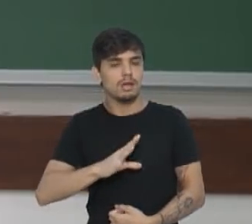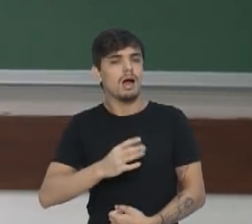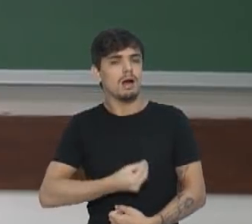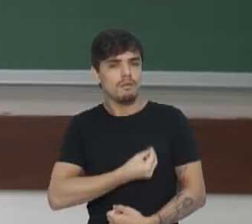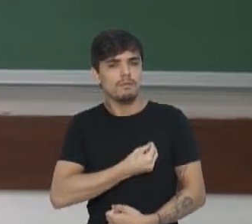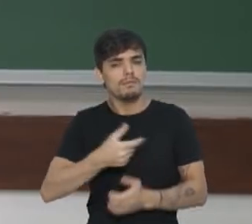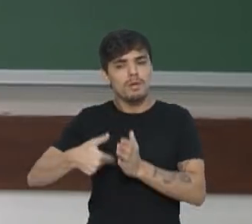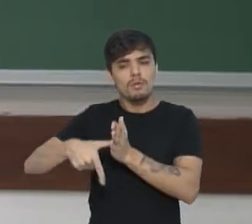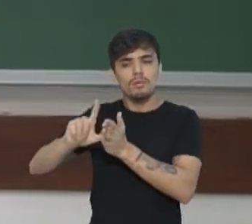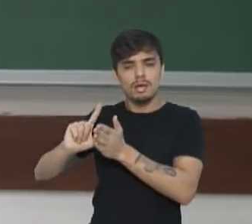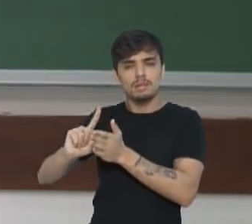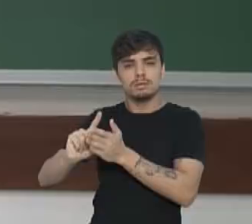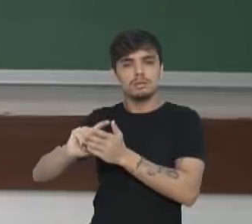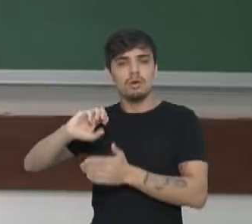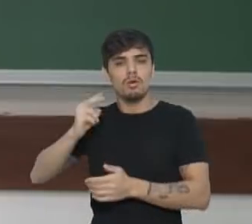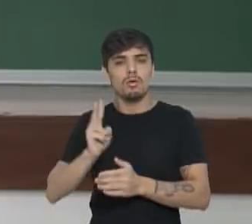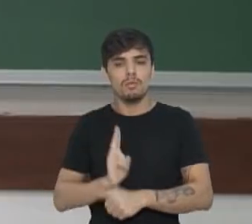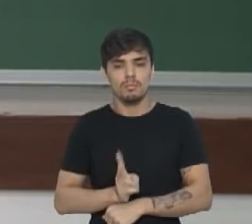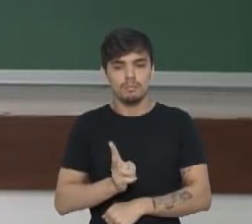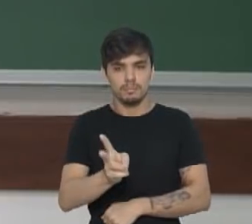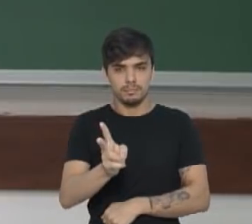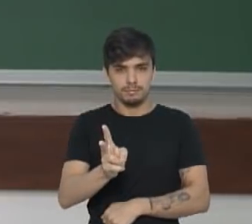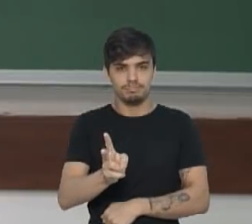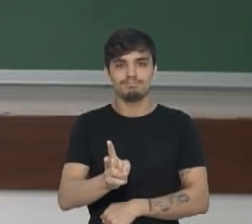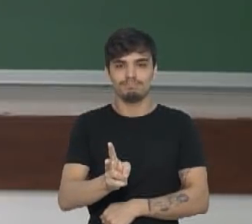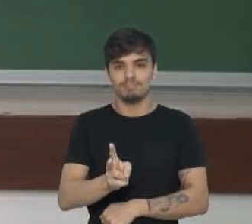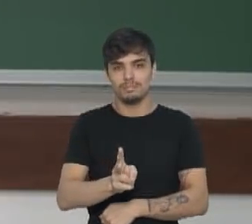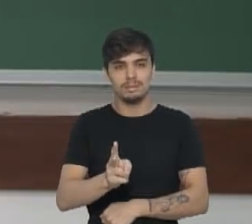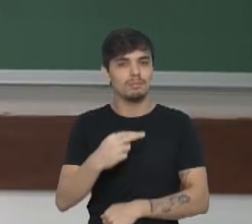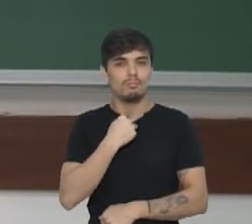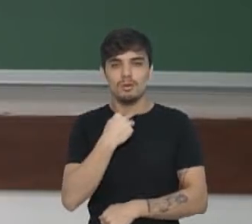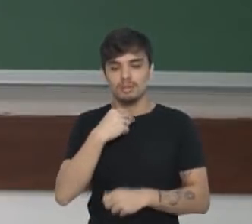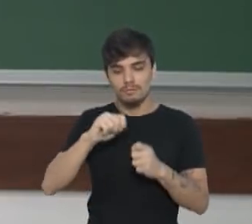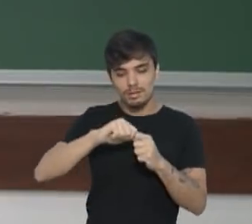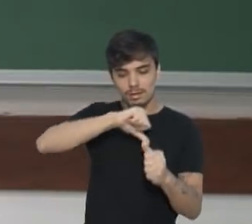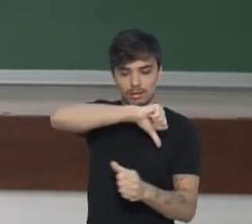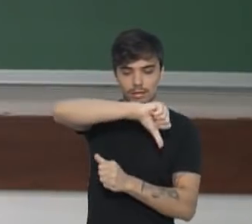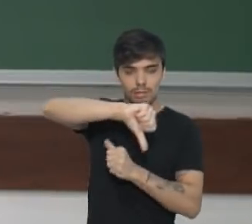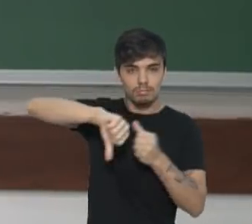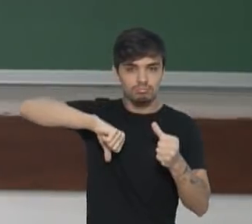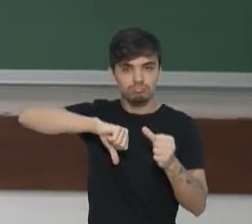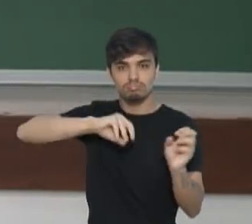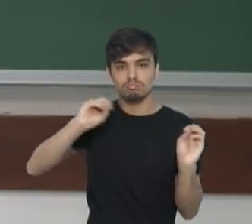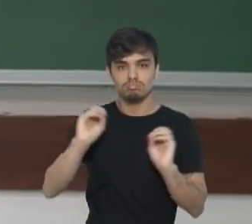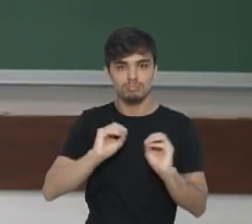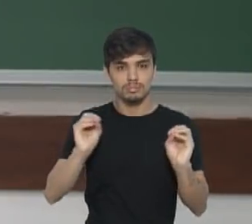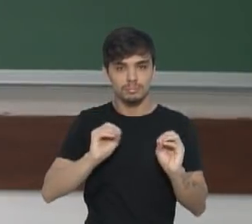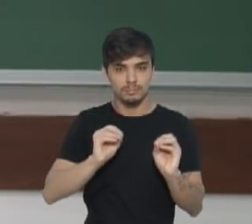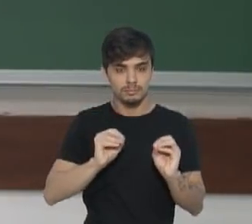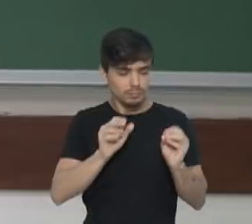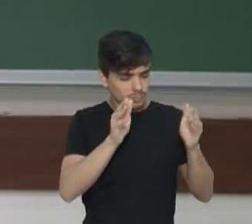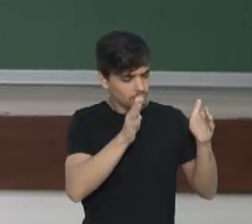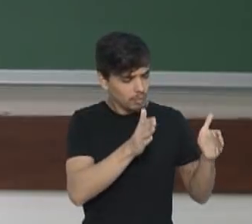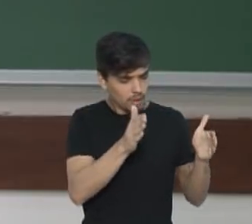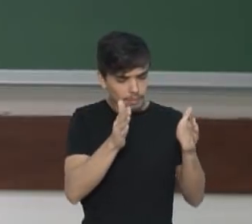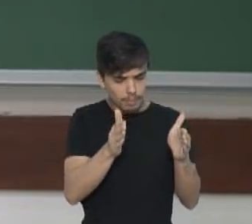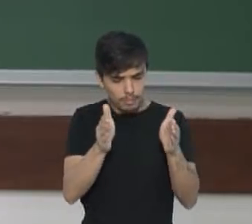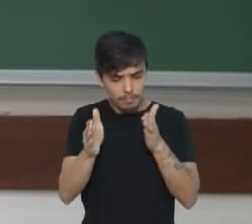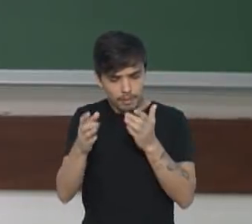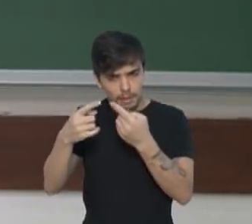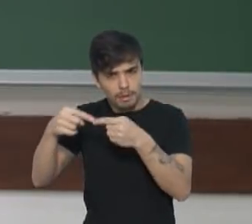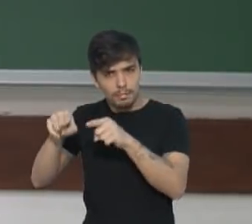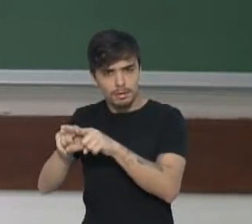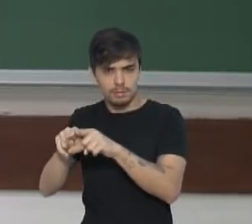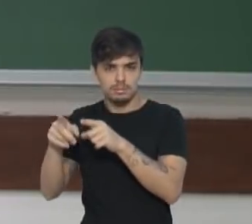vivendo ela eternamente. E você não está podendo fazer nada para mudar. Você está vivendo tudo na mesma ordem, tudo na mesma sequência,